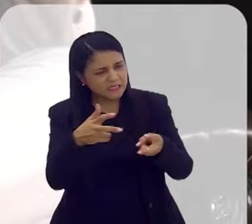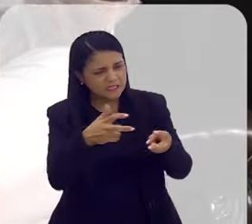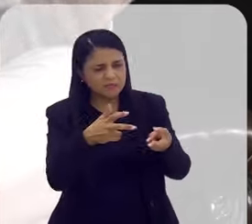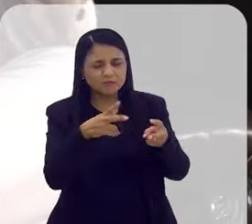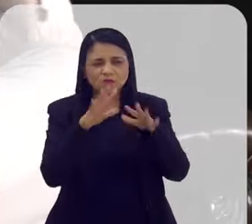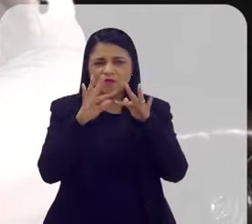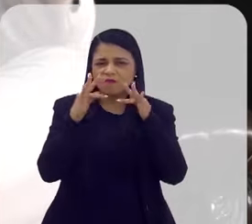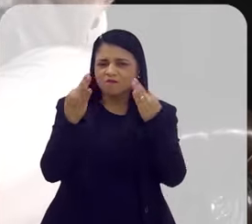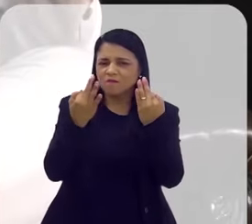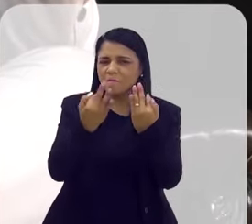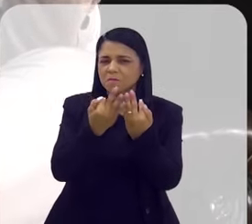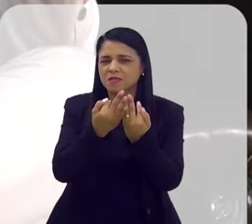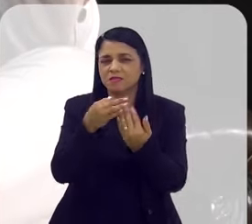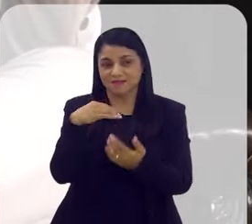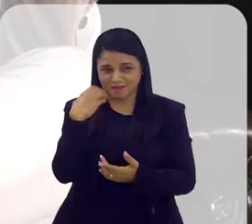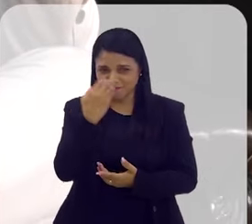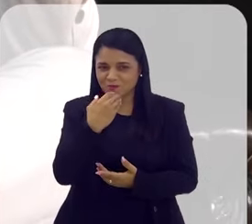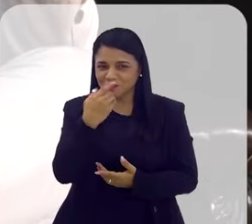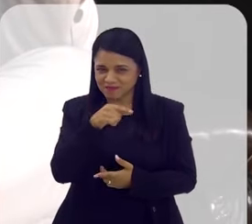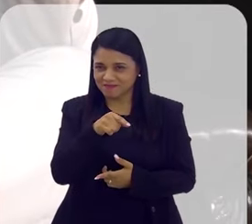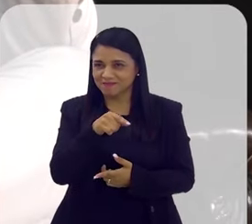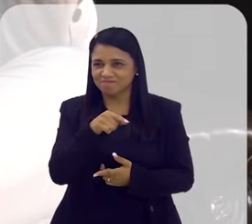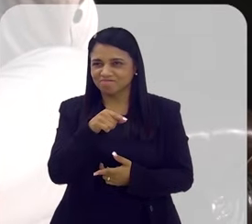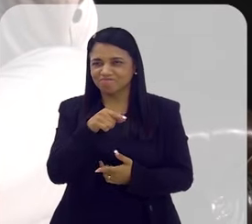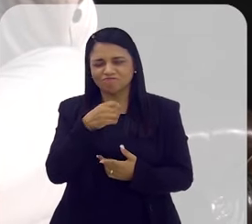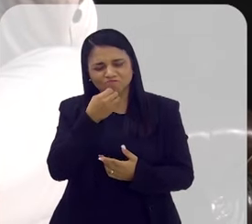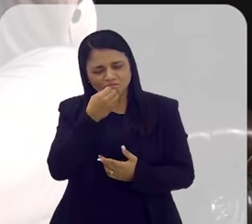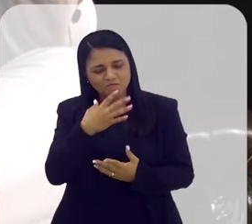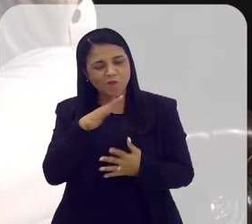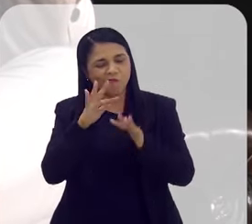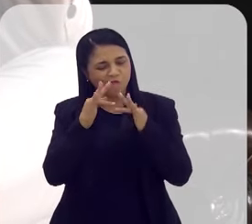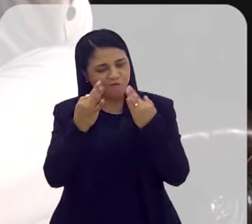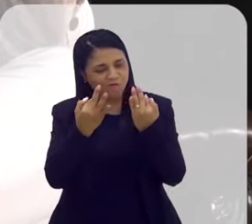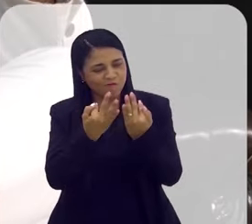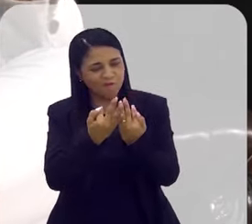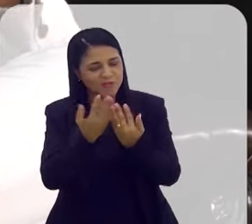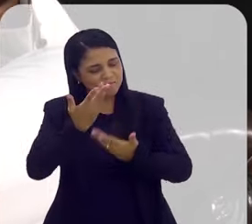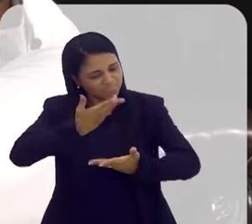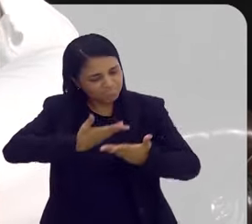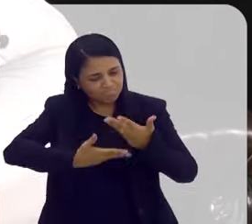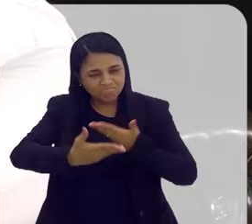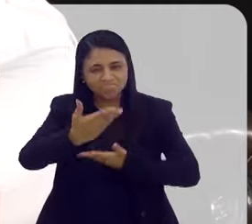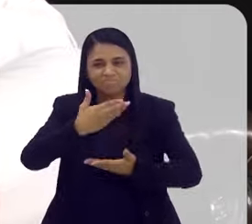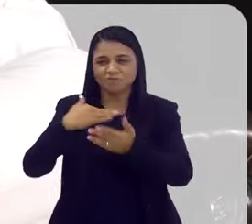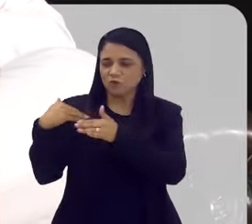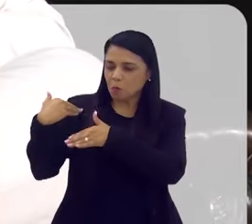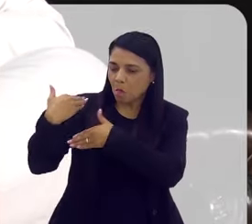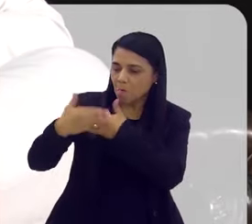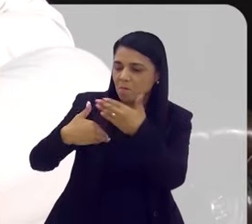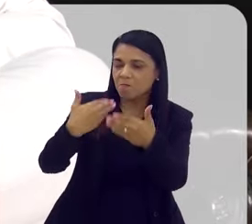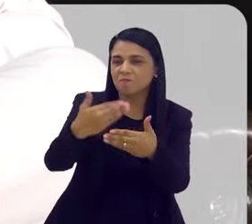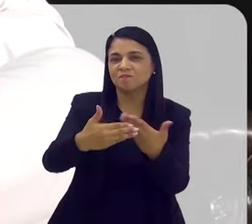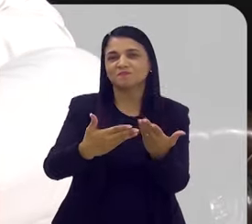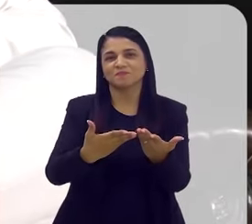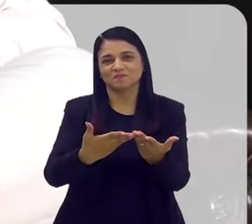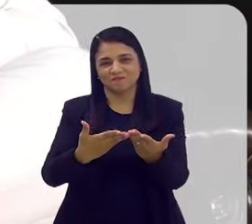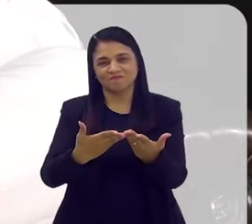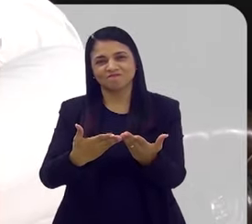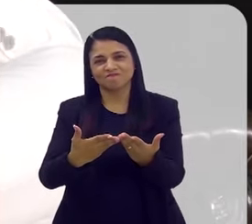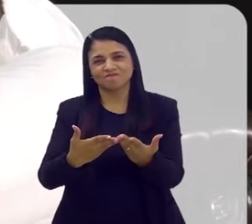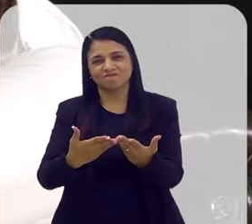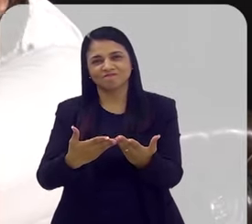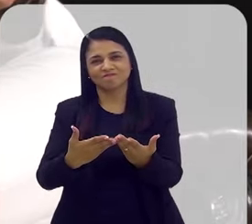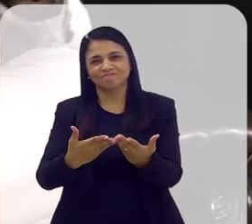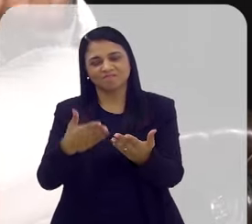E eu acho que eu vejo muito essa questão da família na sua música, né? Sim. Como é bom que a família esteja integrada no